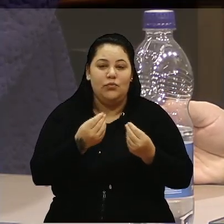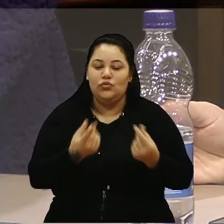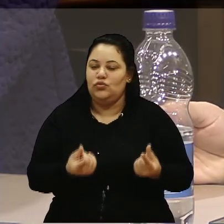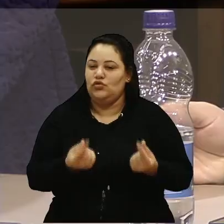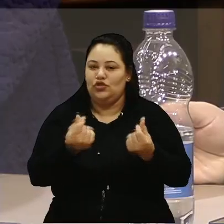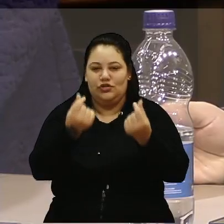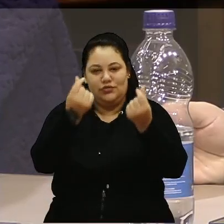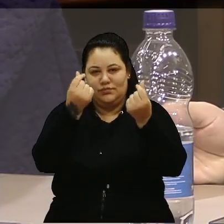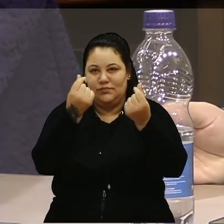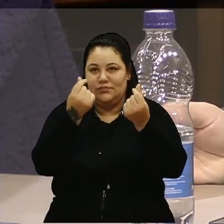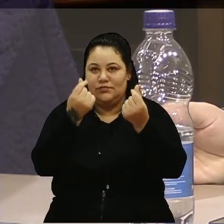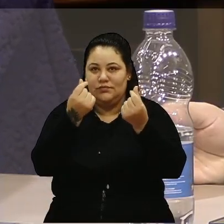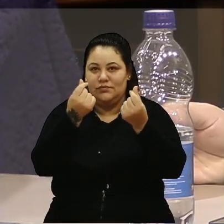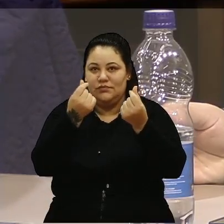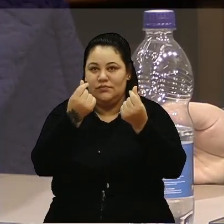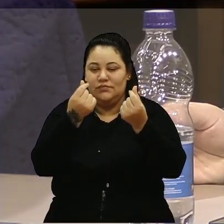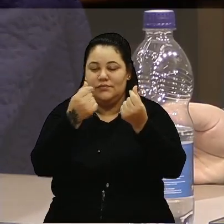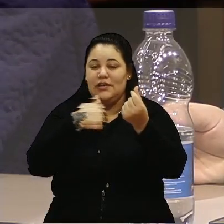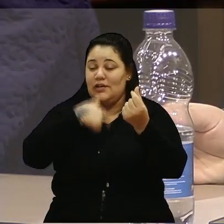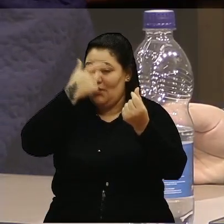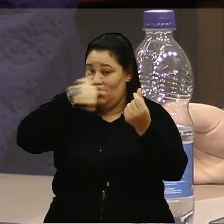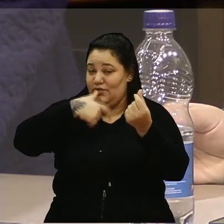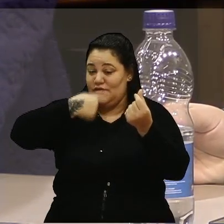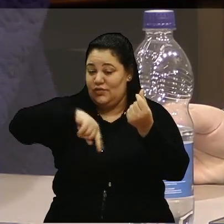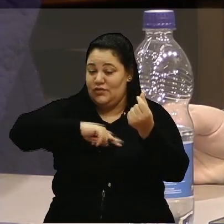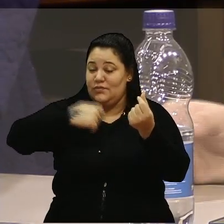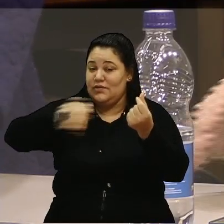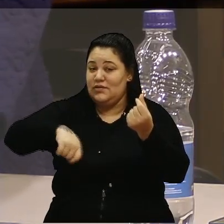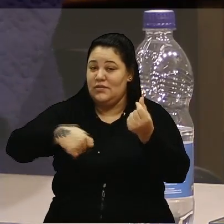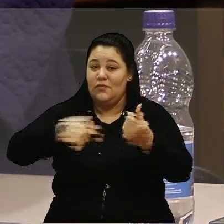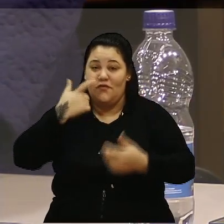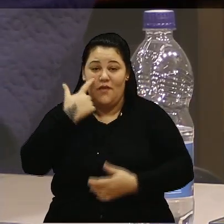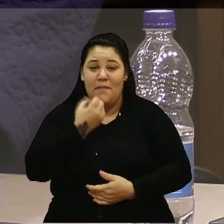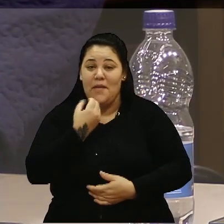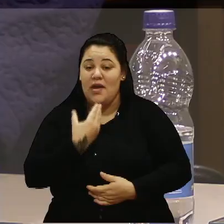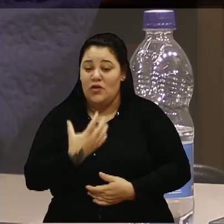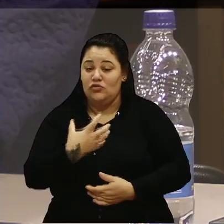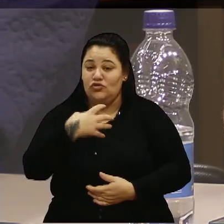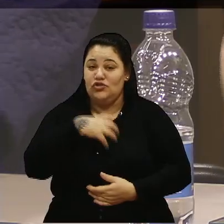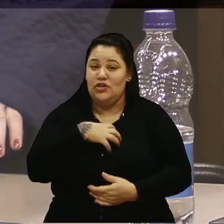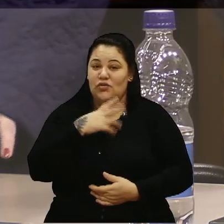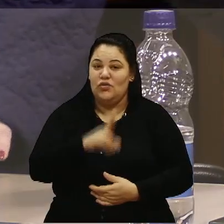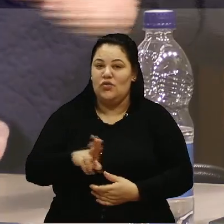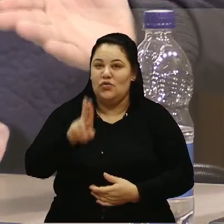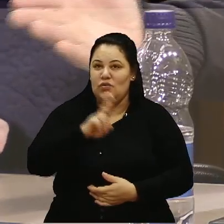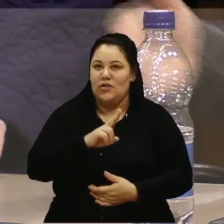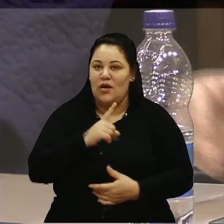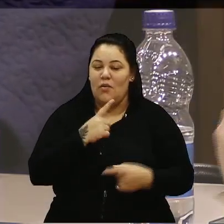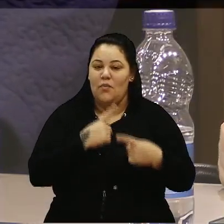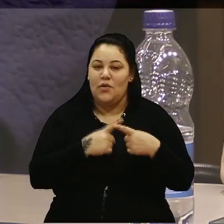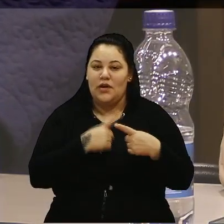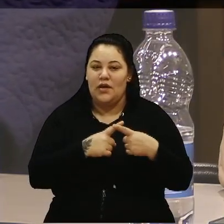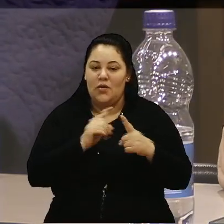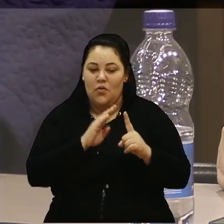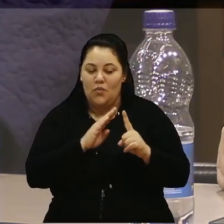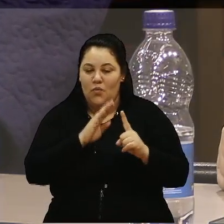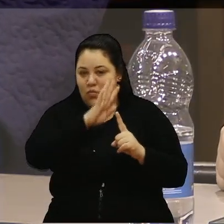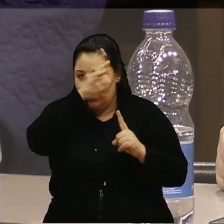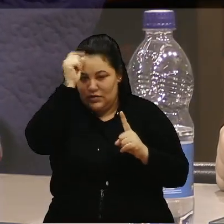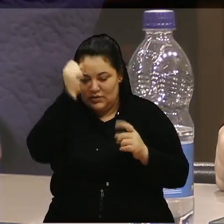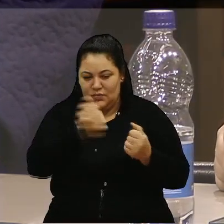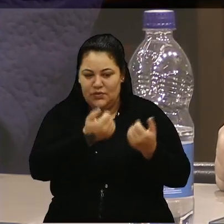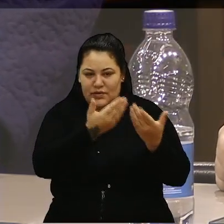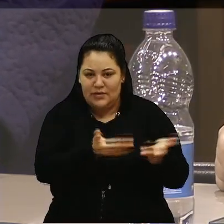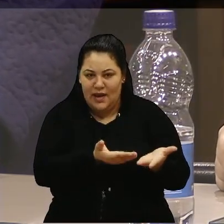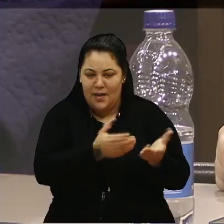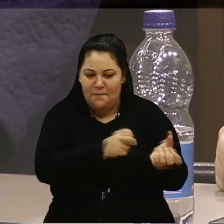de dinheiro e eu acho que a gente tem que rever muito bem a forma que está sendo aplicada, porque o município outorga por poderes para uma empresa